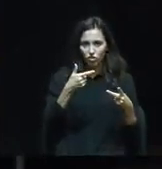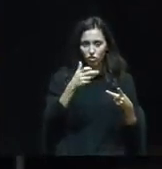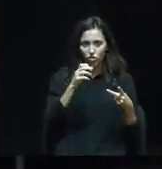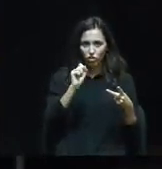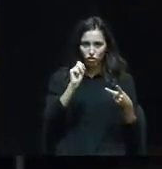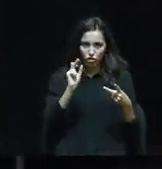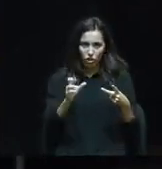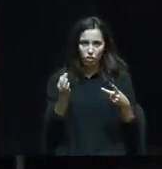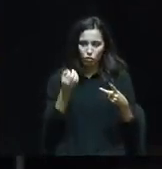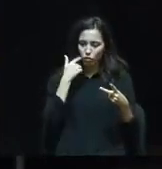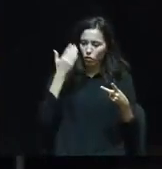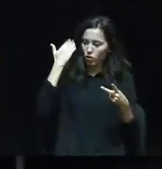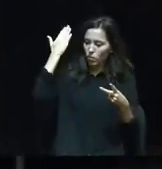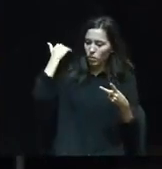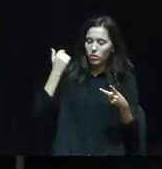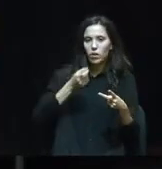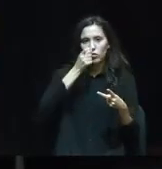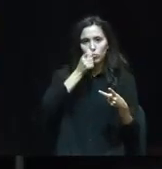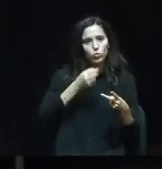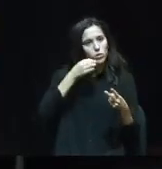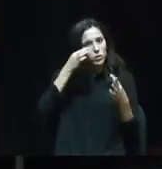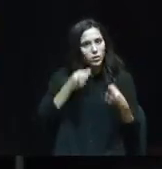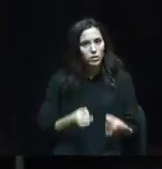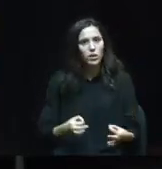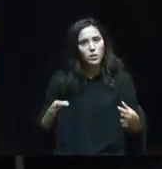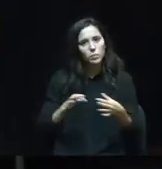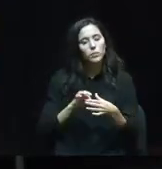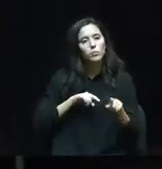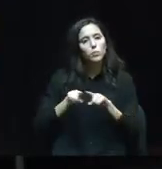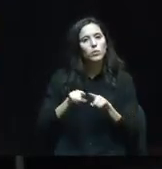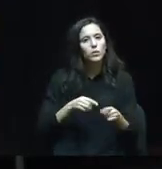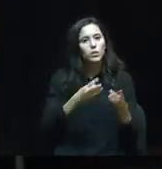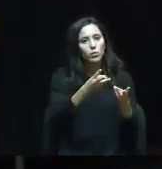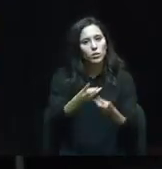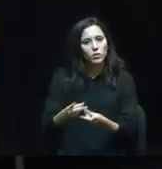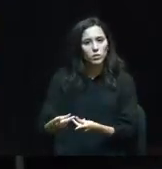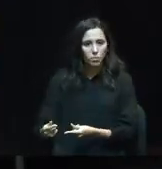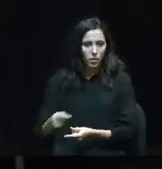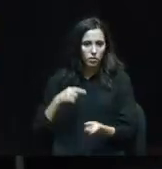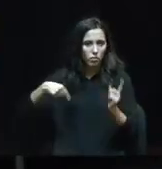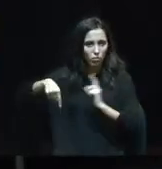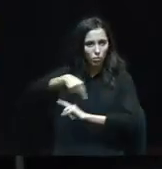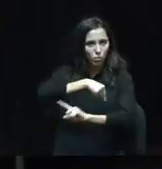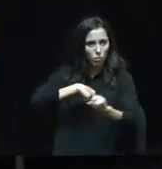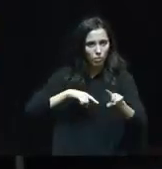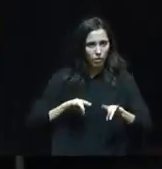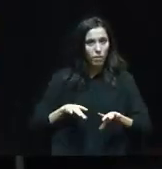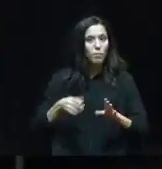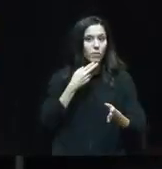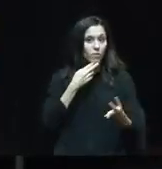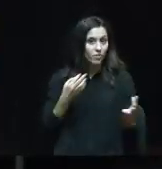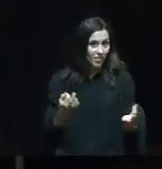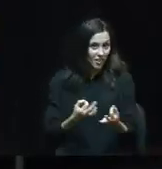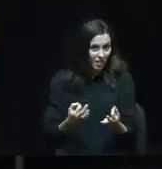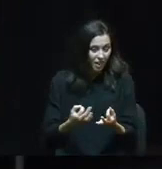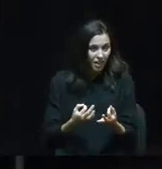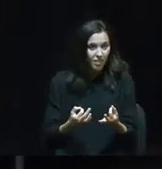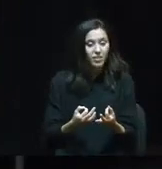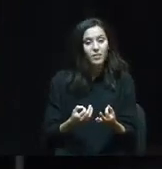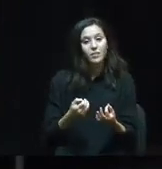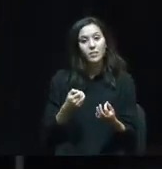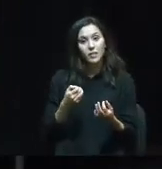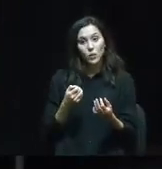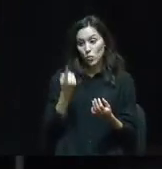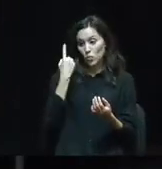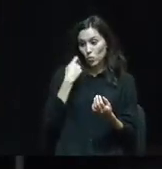trás, até à voz mais sensata de Keynes sobre a importância das políticas orçamentais contracíclicas. Na verdade, o sinal que deveria ter